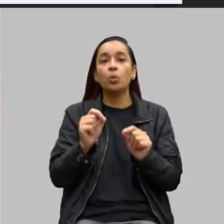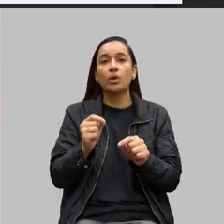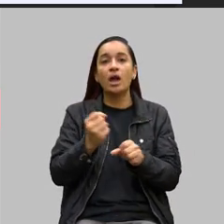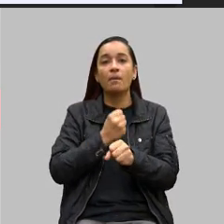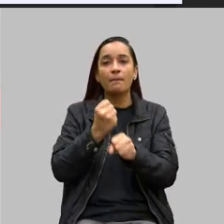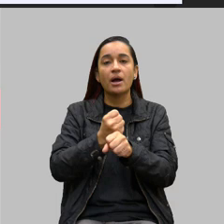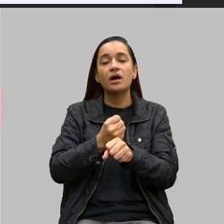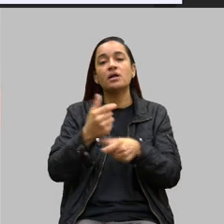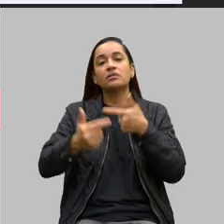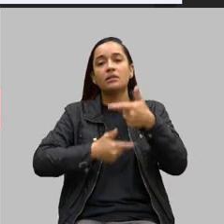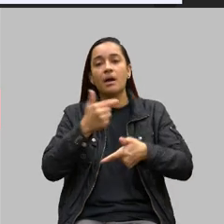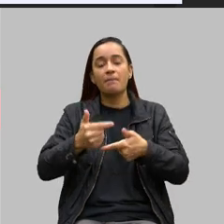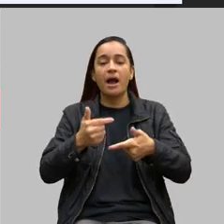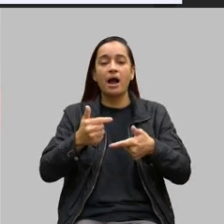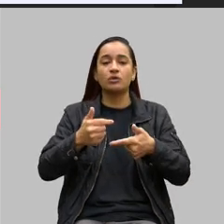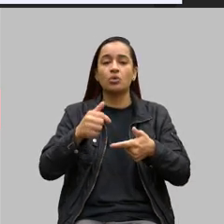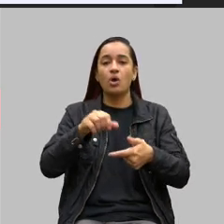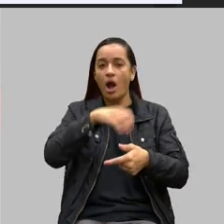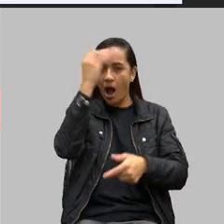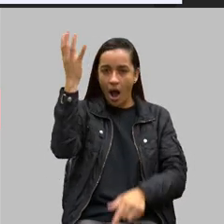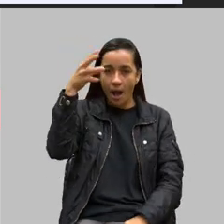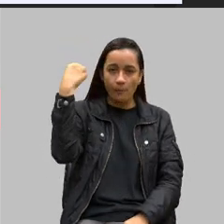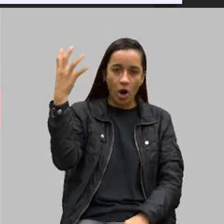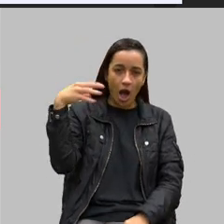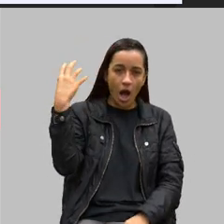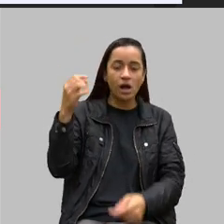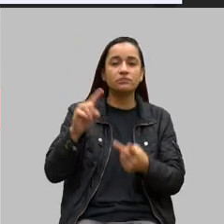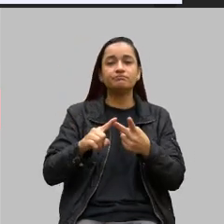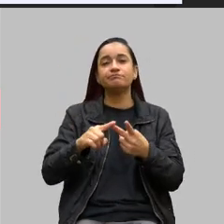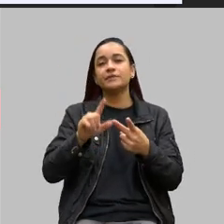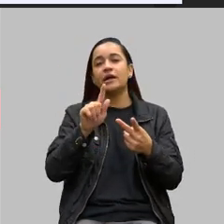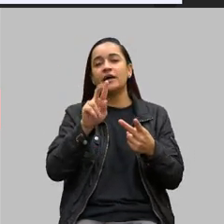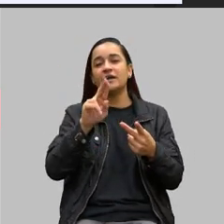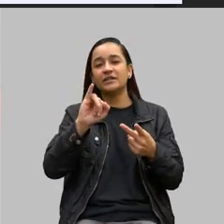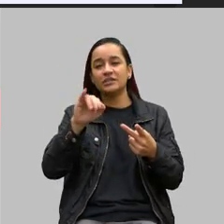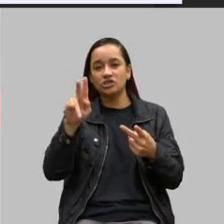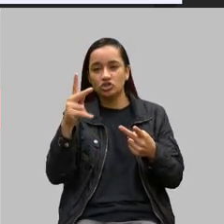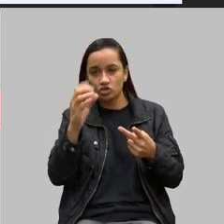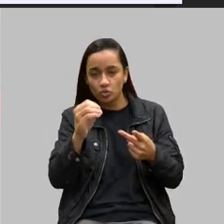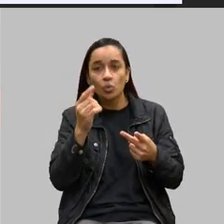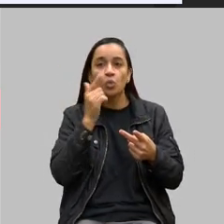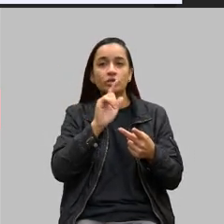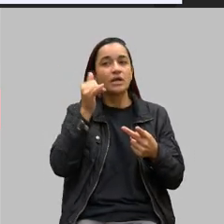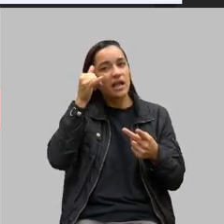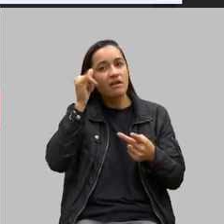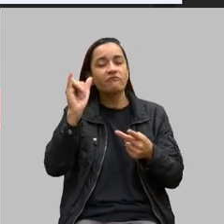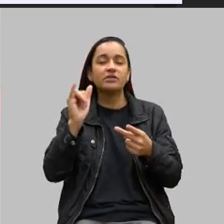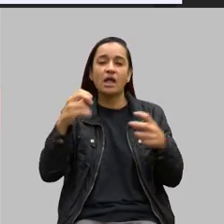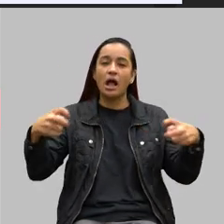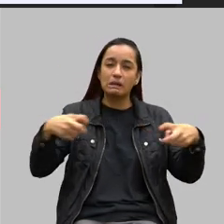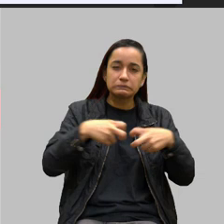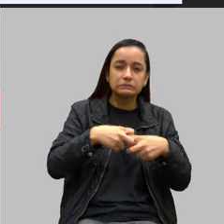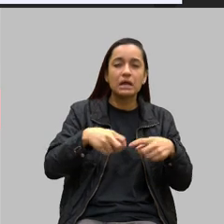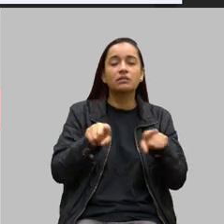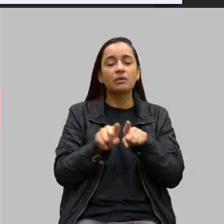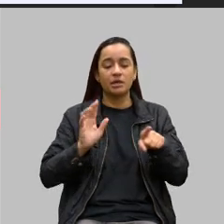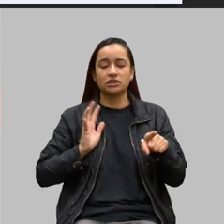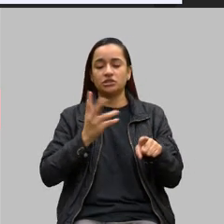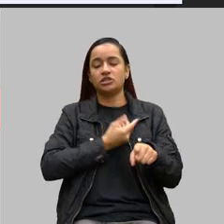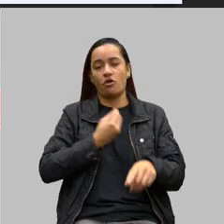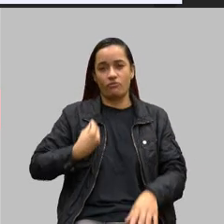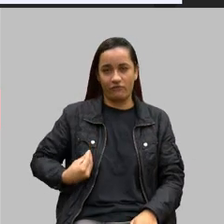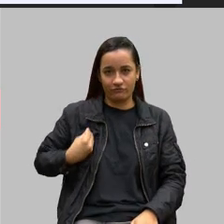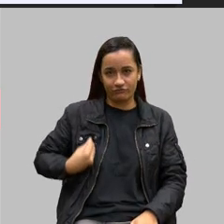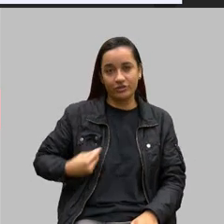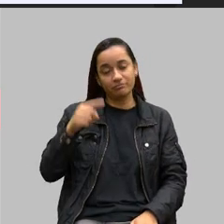ambulância né contribuindo aí para né redução de acidentes salvar vidas Então esse é o impacto né que a agenda e e que